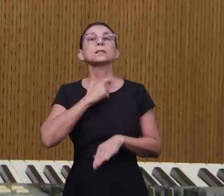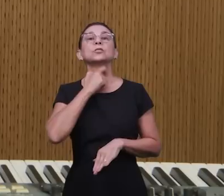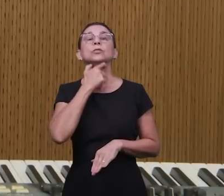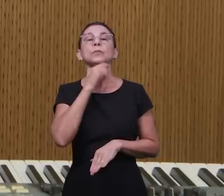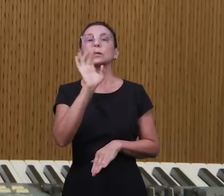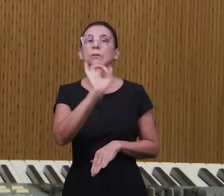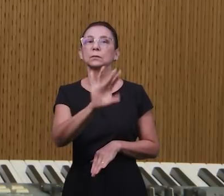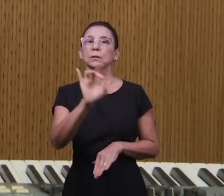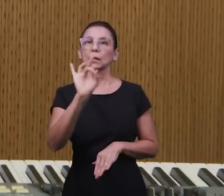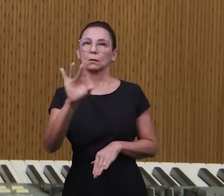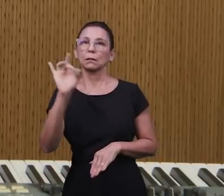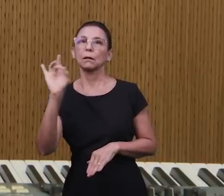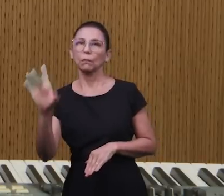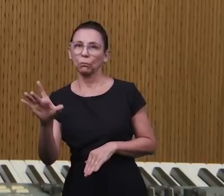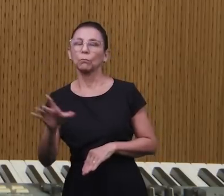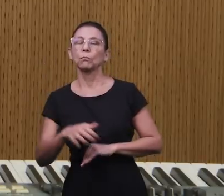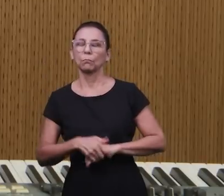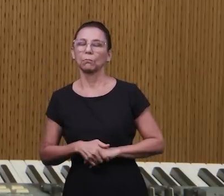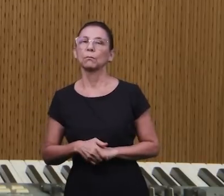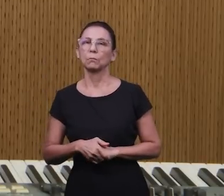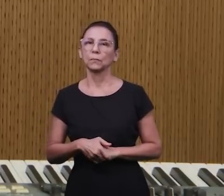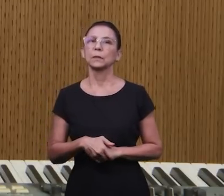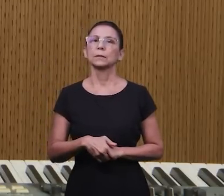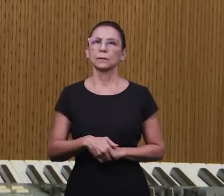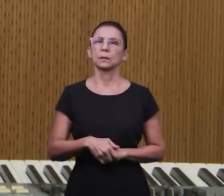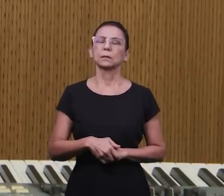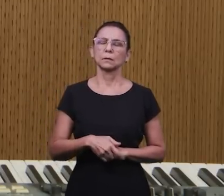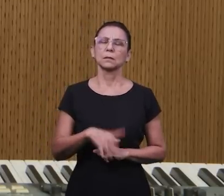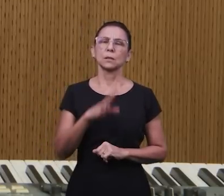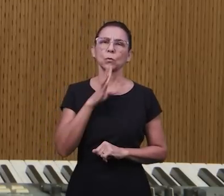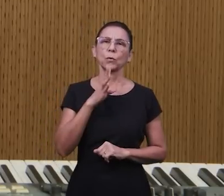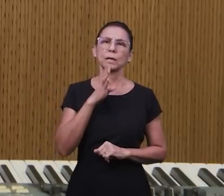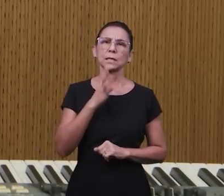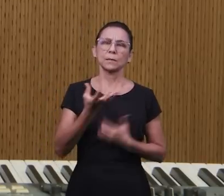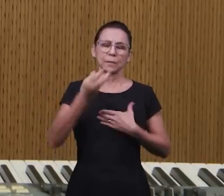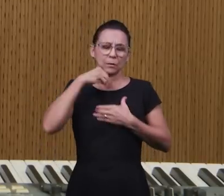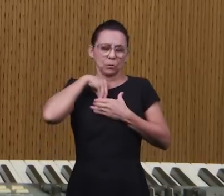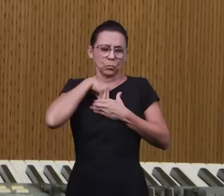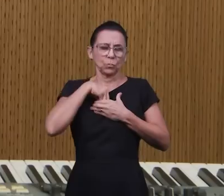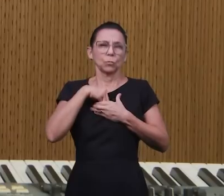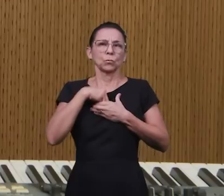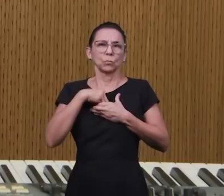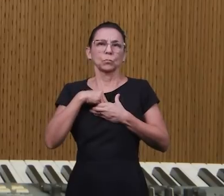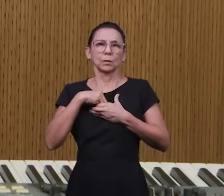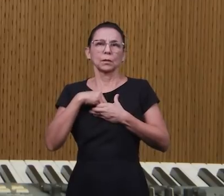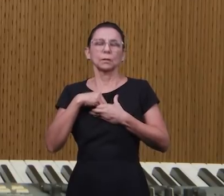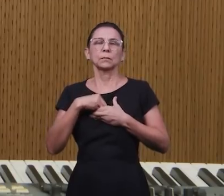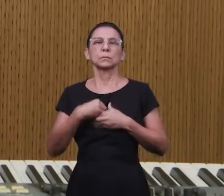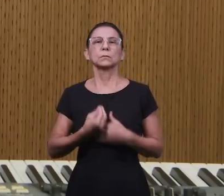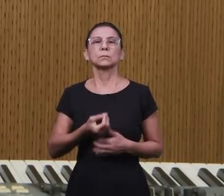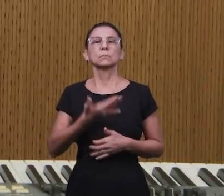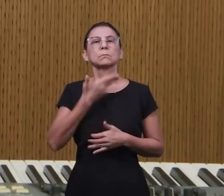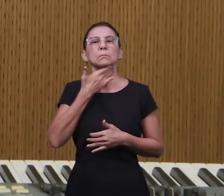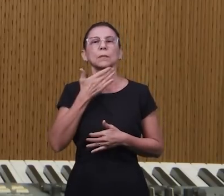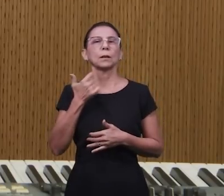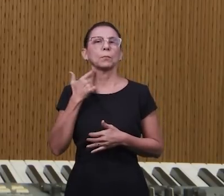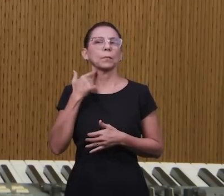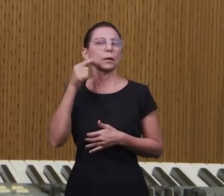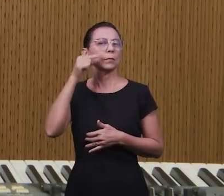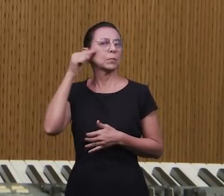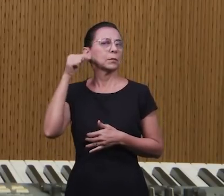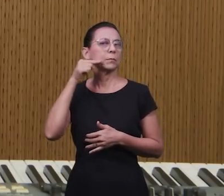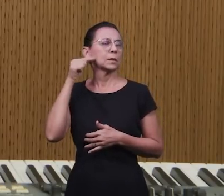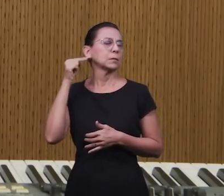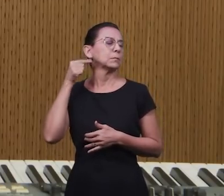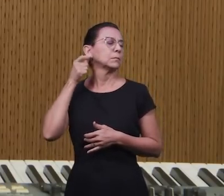vocal aplicada à voz cantada. Elas vão ter, sim, conhecimento fisiológico. Tudo que você nos enviar de dúvidas serão